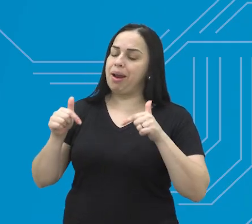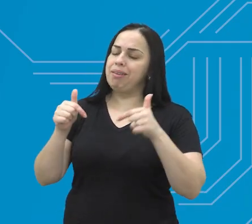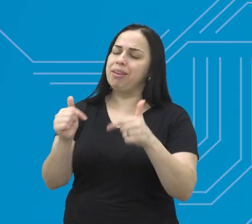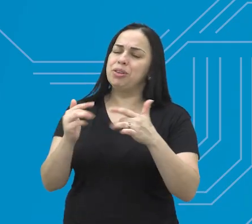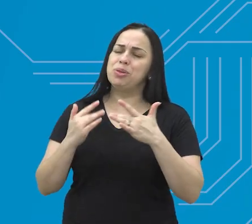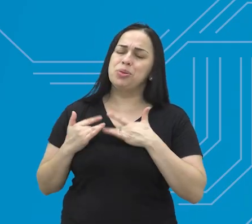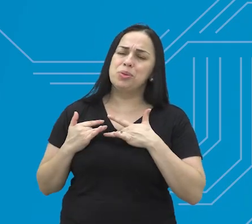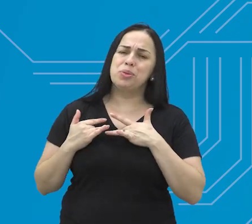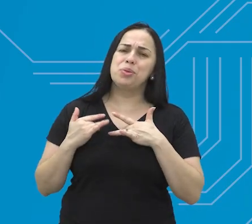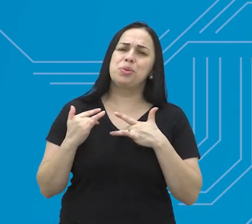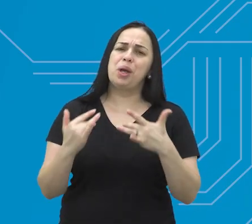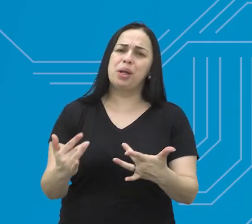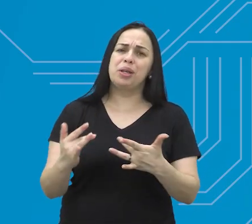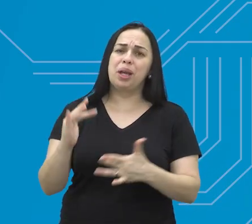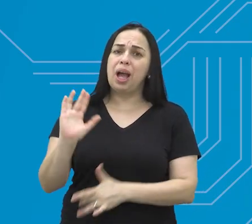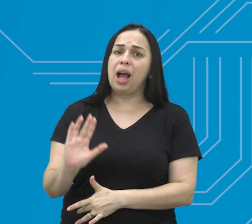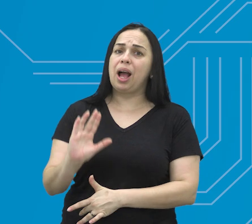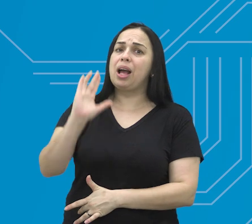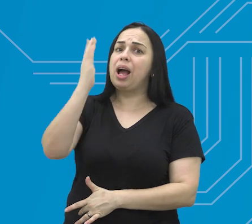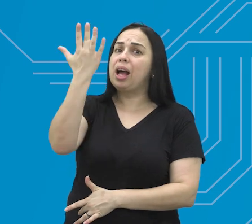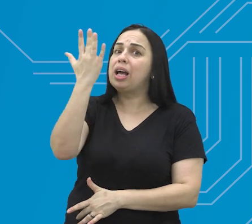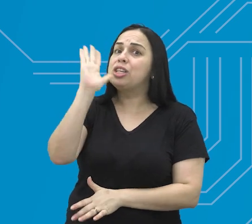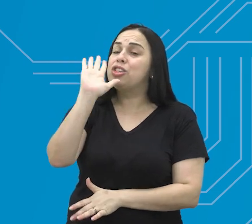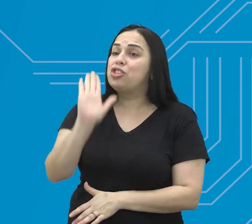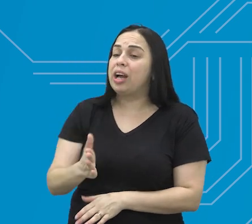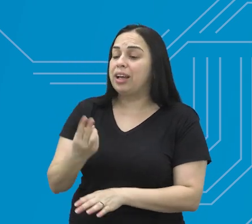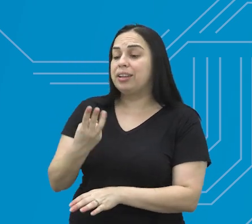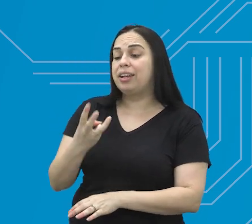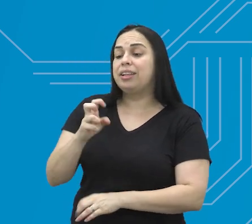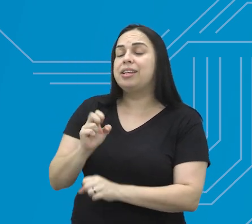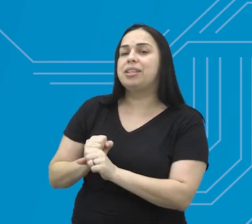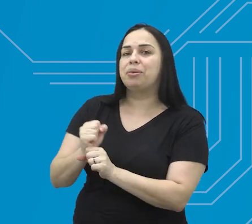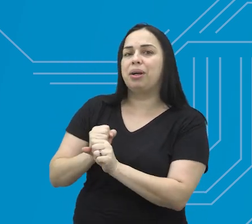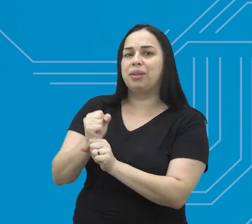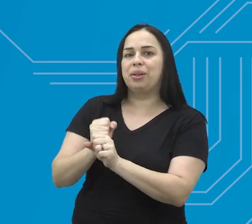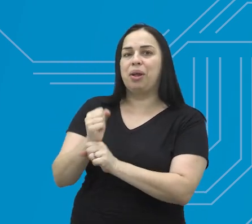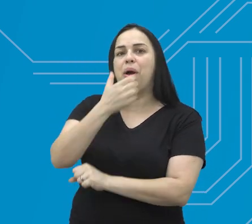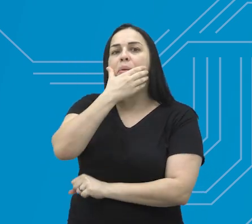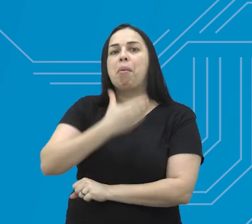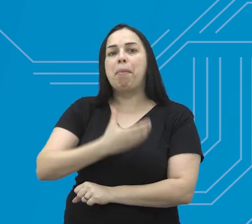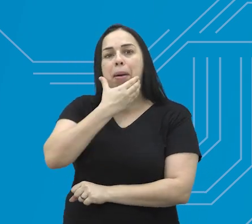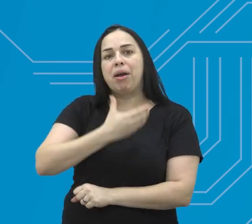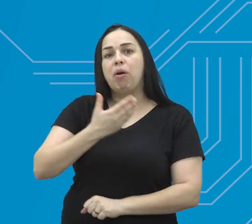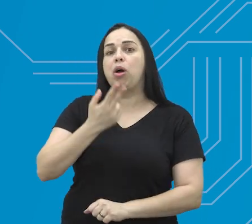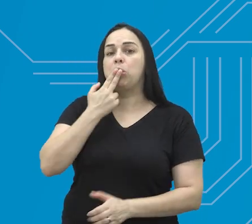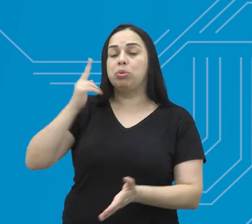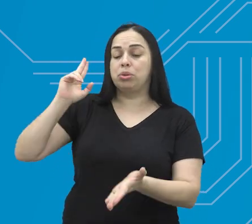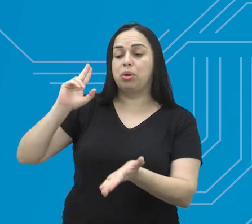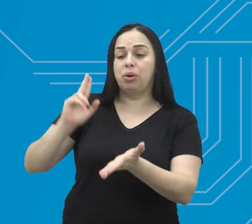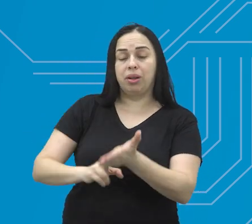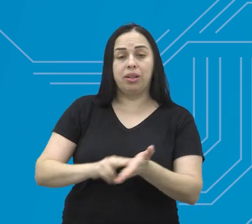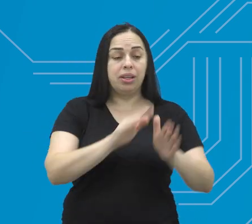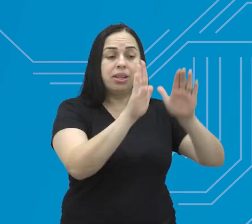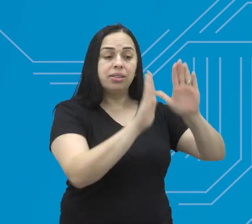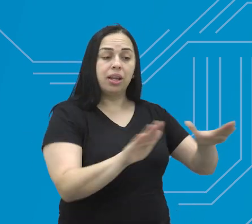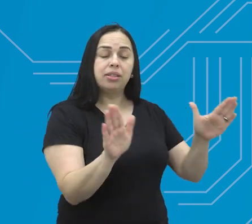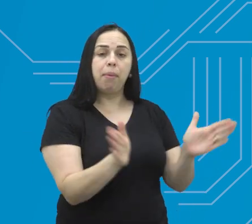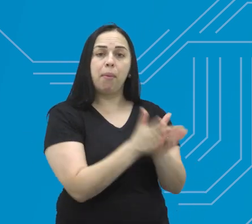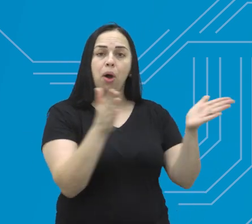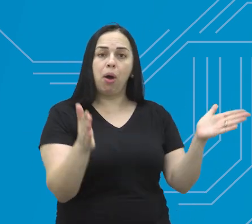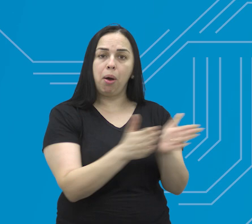de solidariedade que acontece há 35 anos. É o Papai Noel dos Correios.